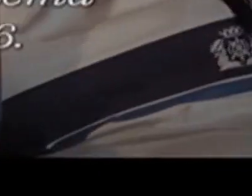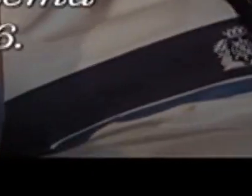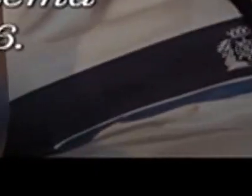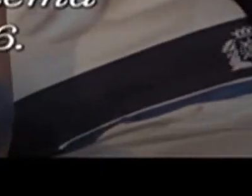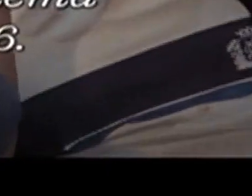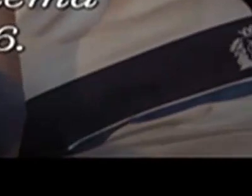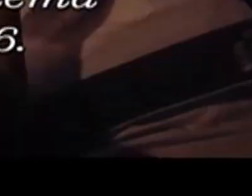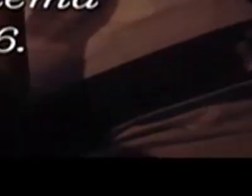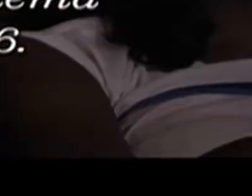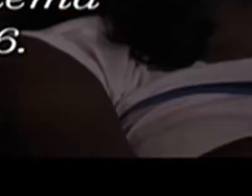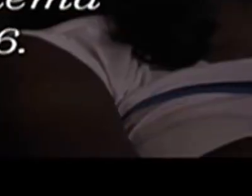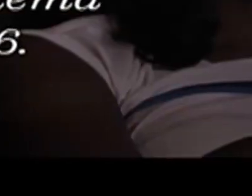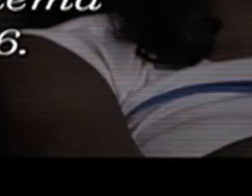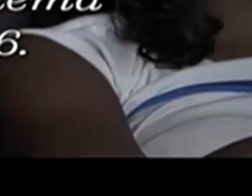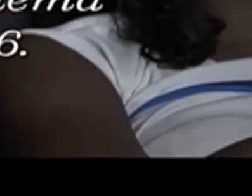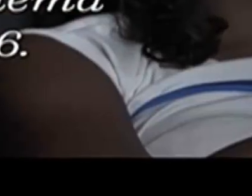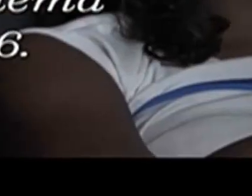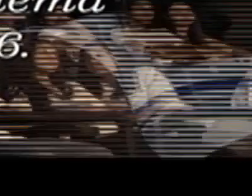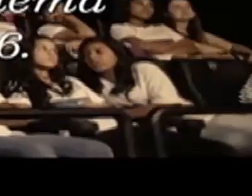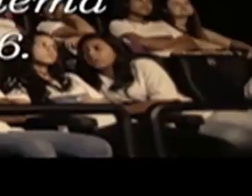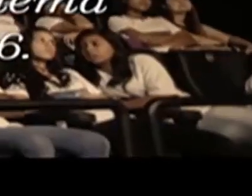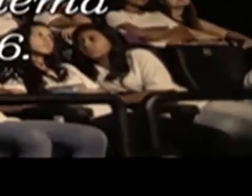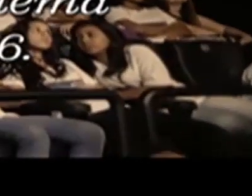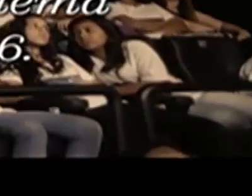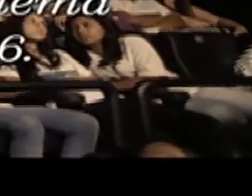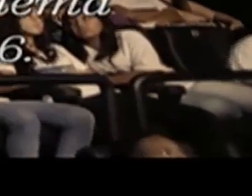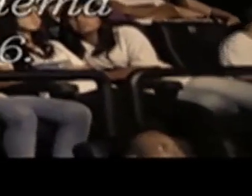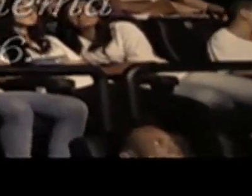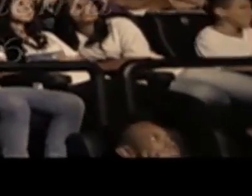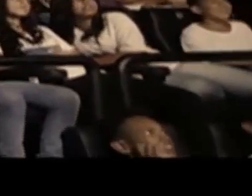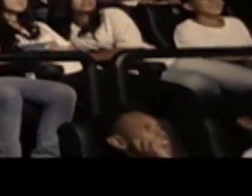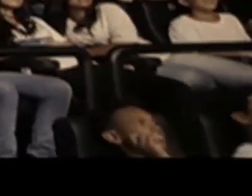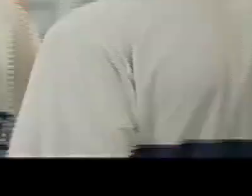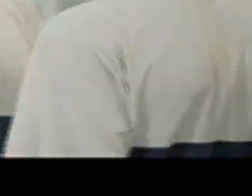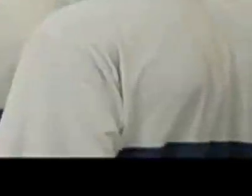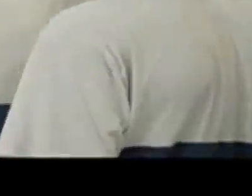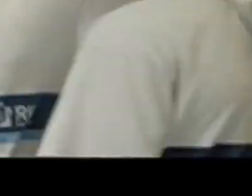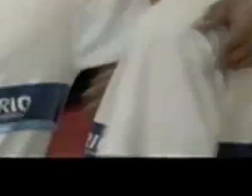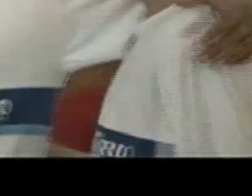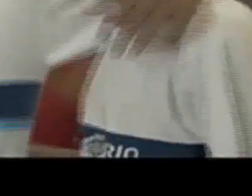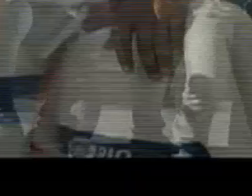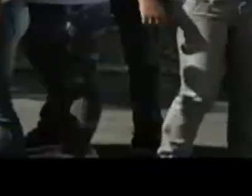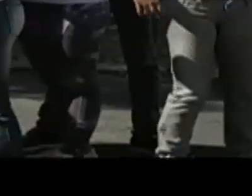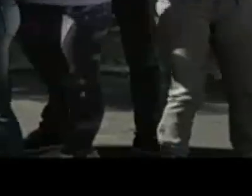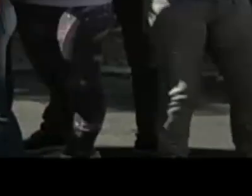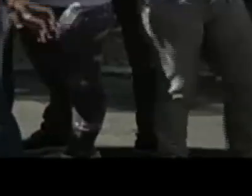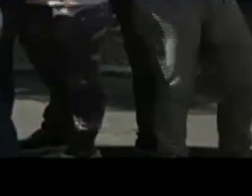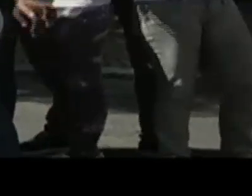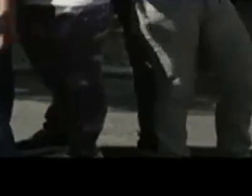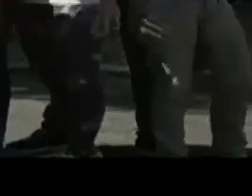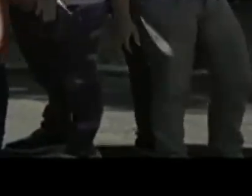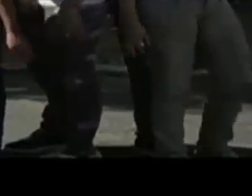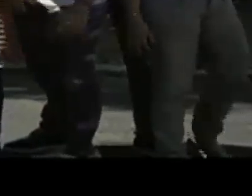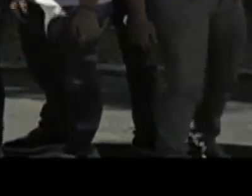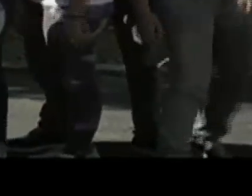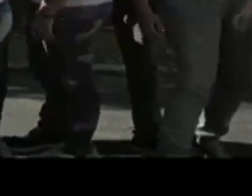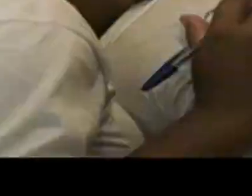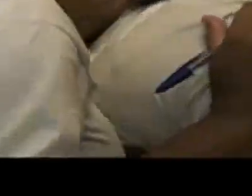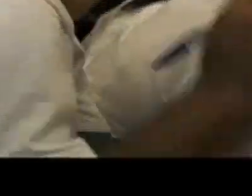representatividade, né? De falar das questões de representatividade. Então, principalmente hoje,